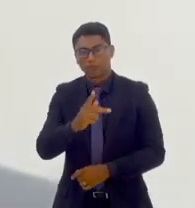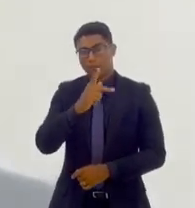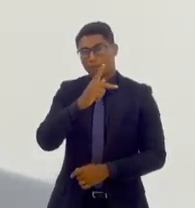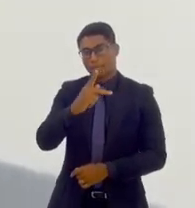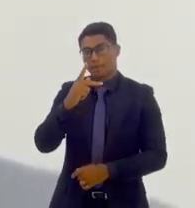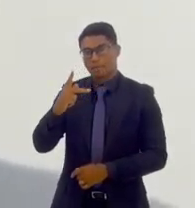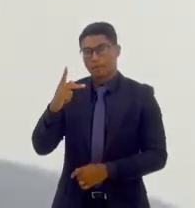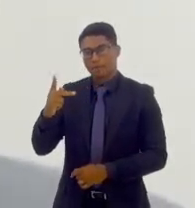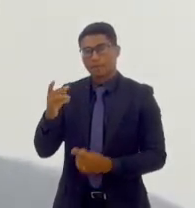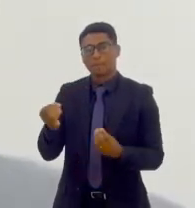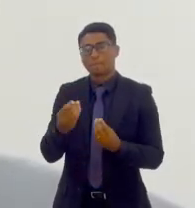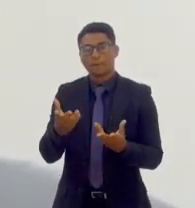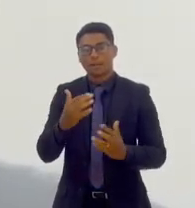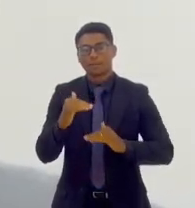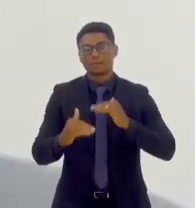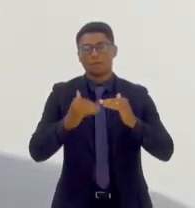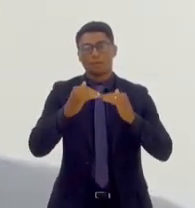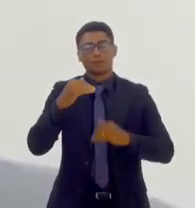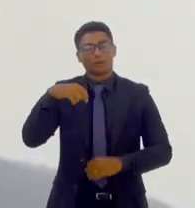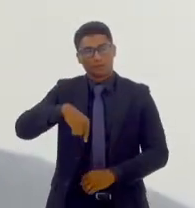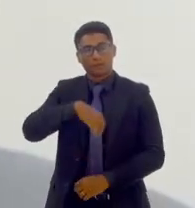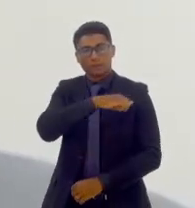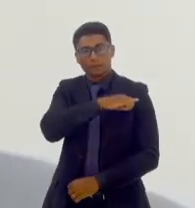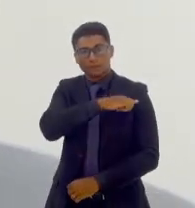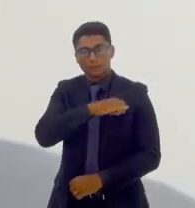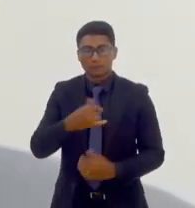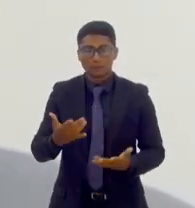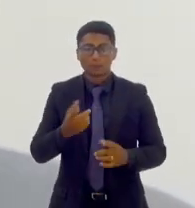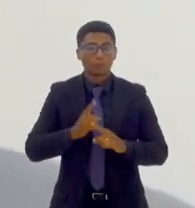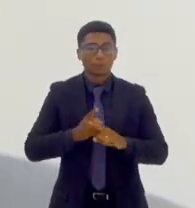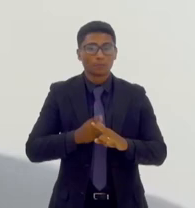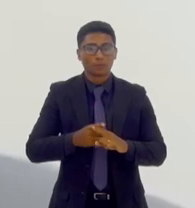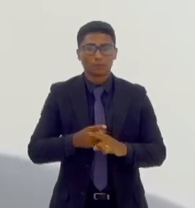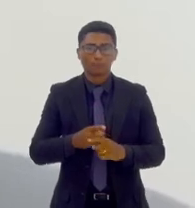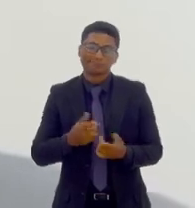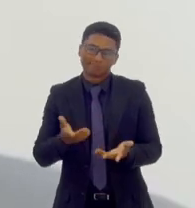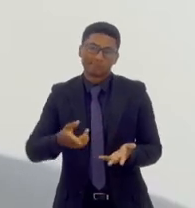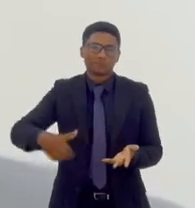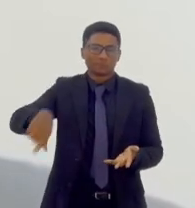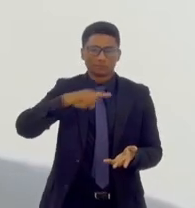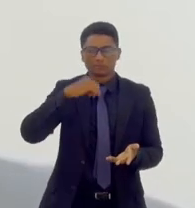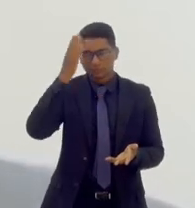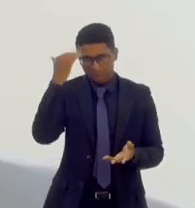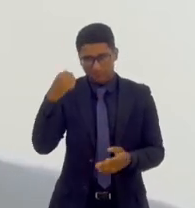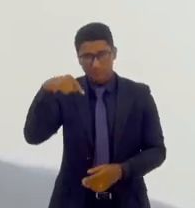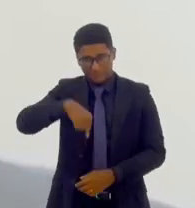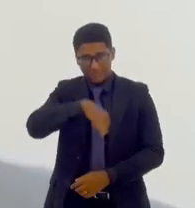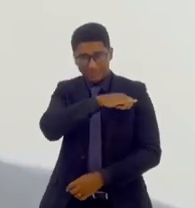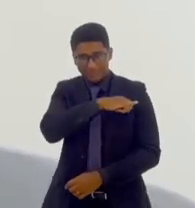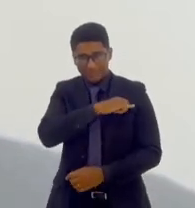das PPPs para fazer o desenvolvimento do Estado, porque a gente sabe que o Estado ele não tem